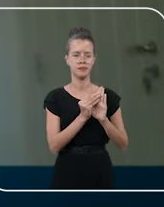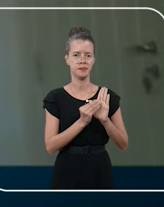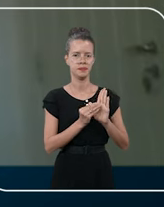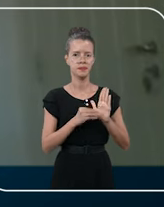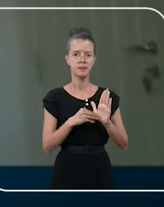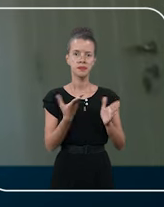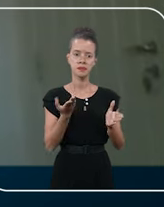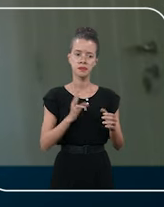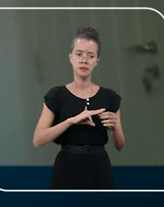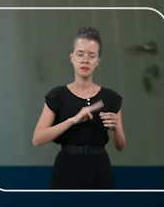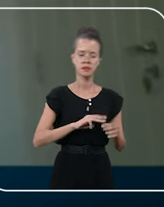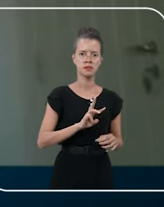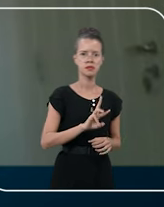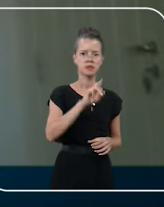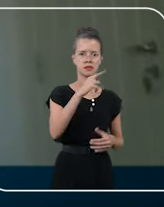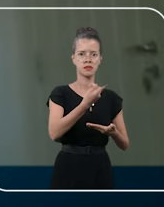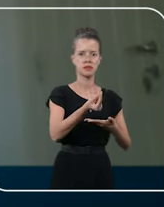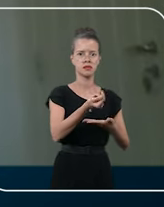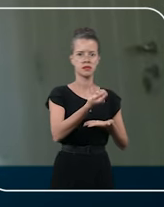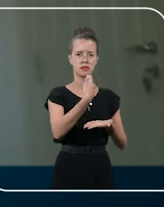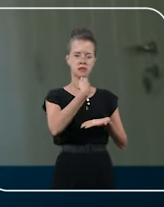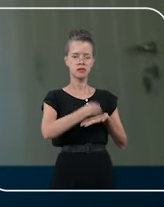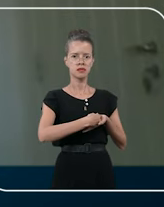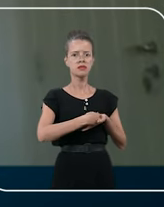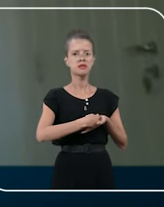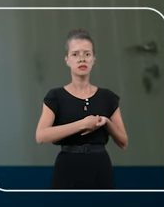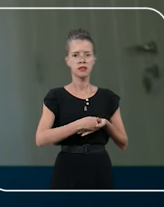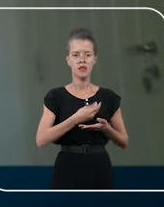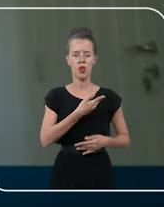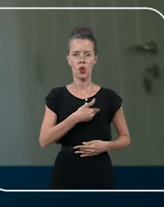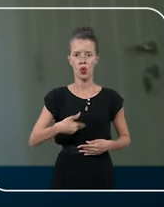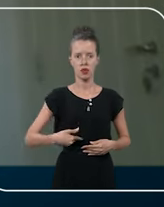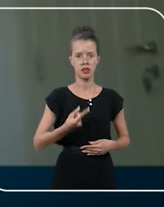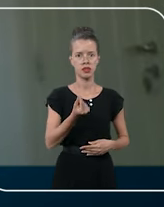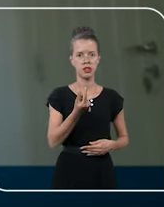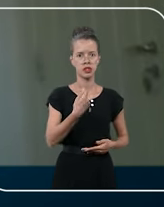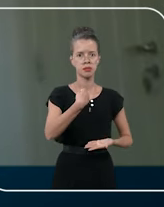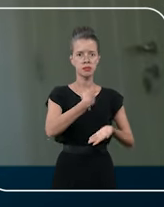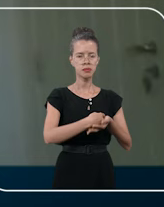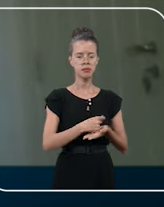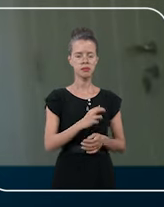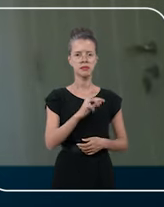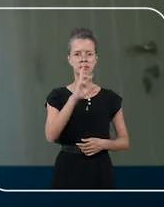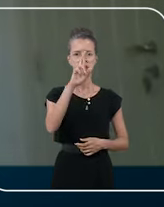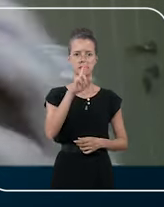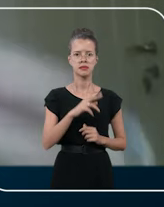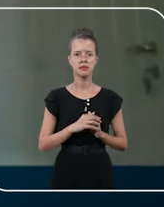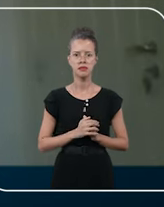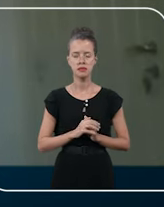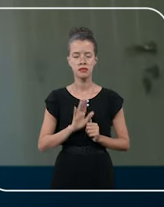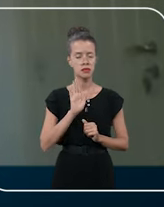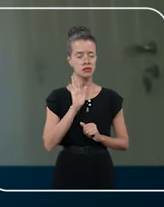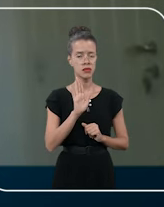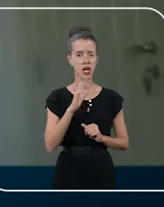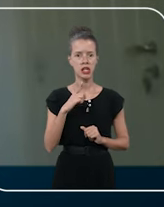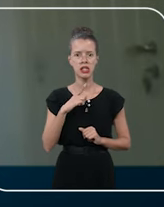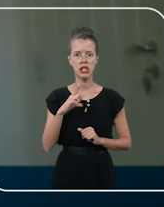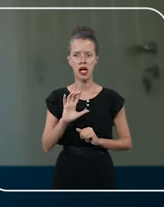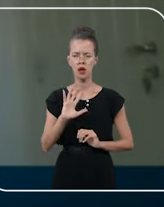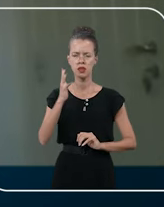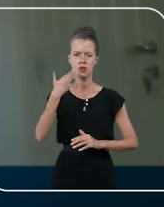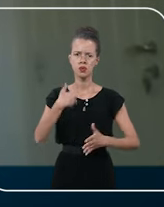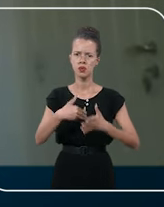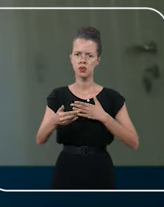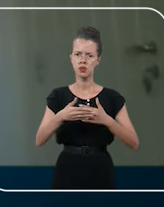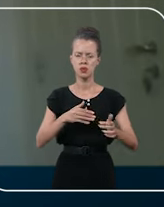responsável por te indenizar, né? O poder público vai te indenizar. Porém, tudo que causou, né, a